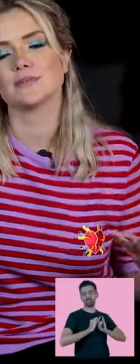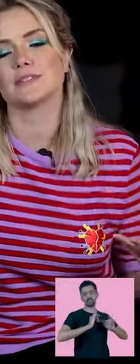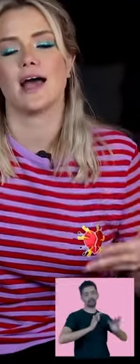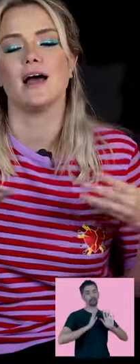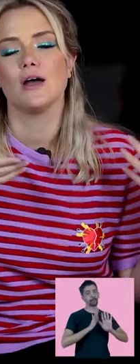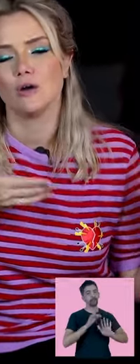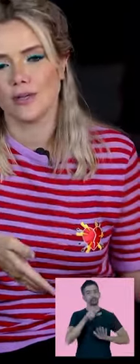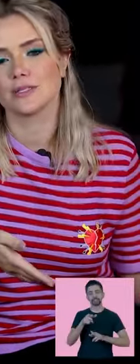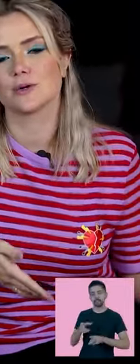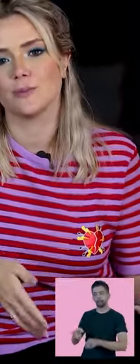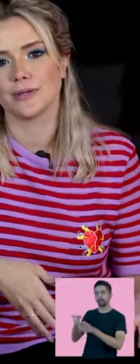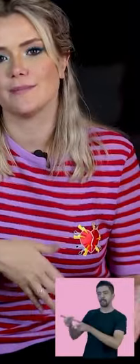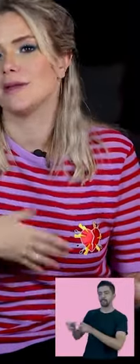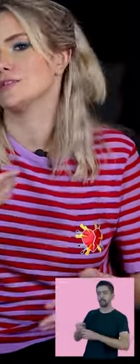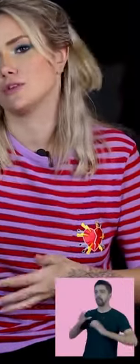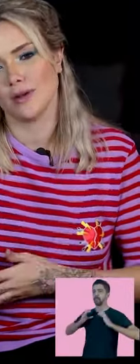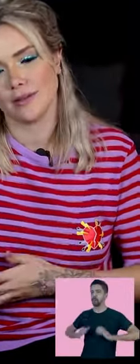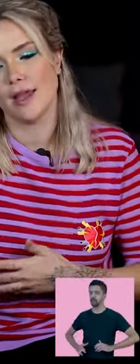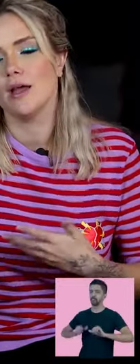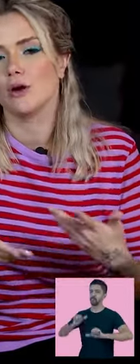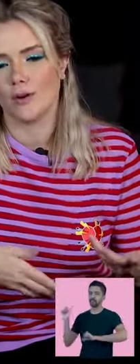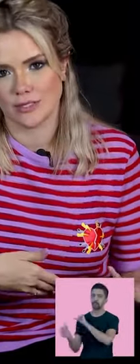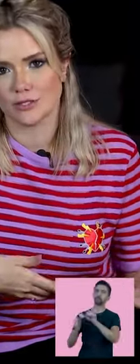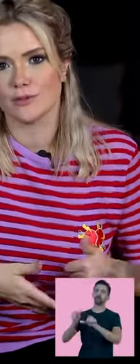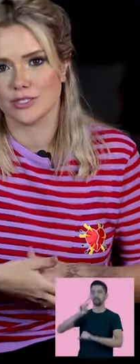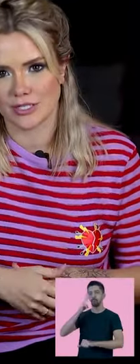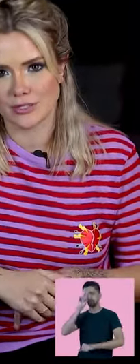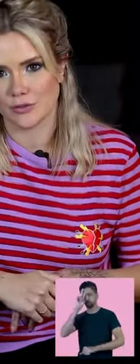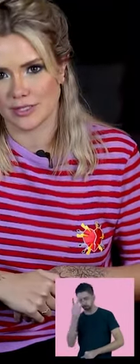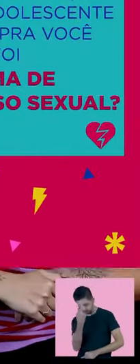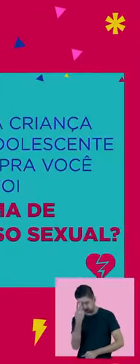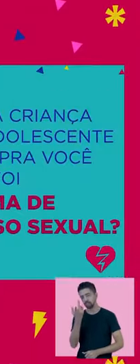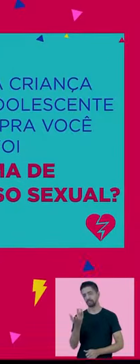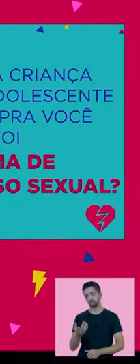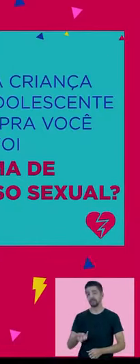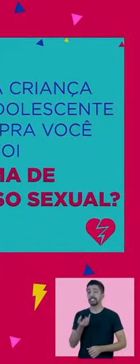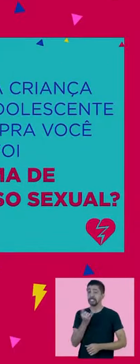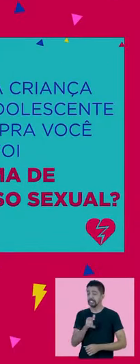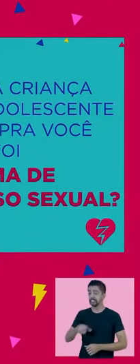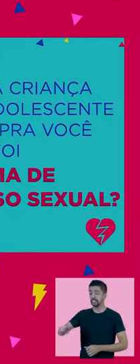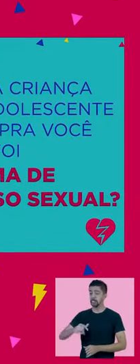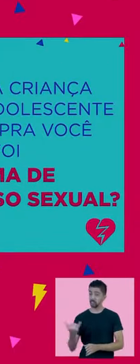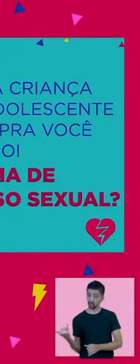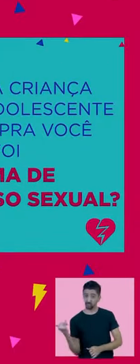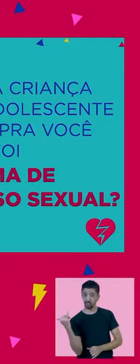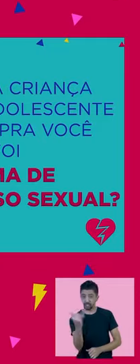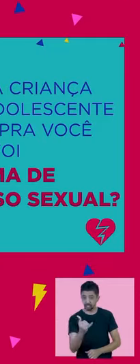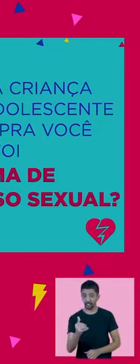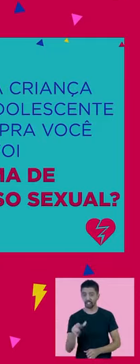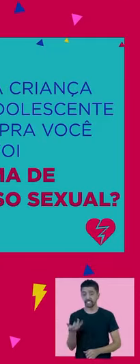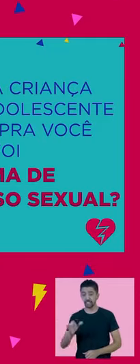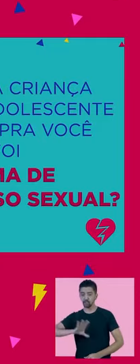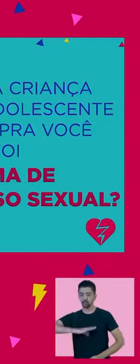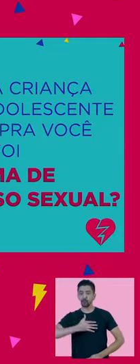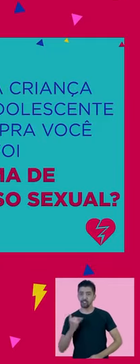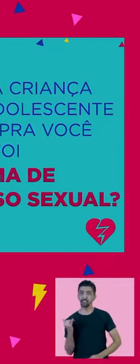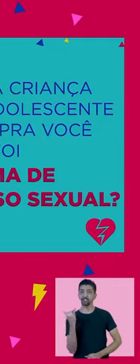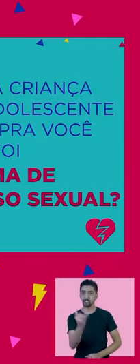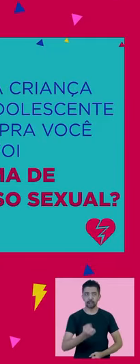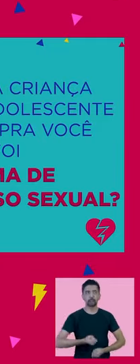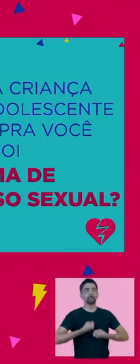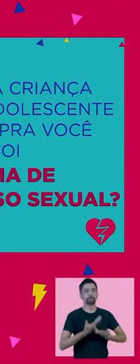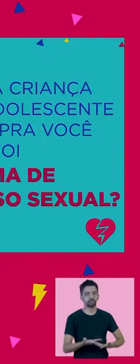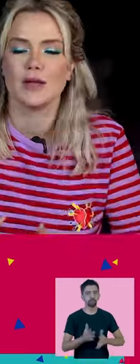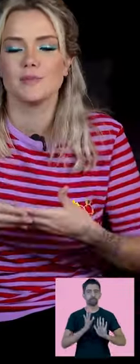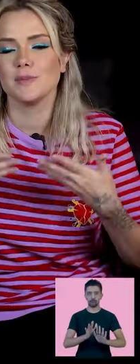vão demonstrar com esses comportamentos ou até com essas somatizações. E se alguma criança ou adolescente falar para você que foi vítima de algum